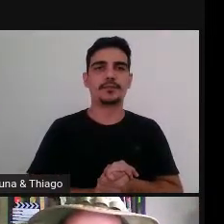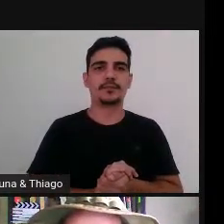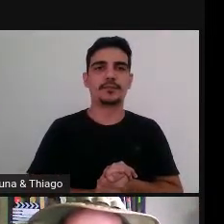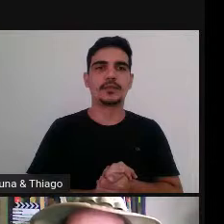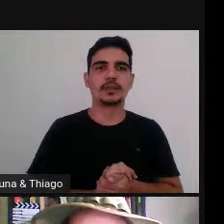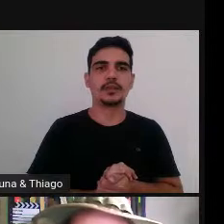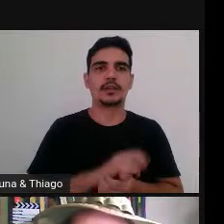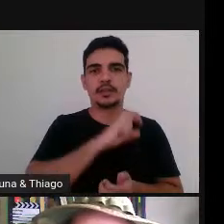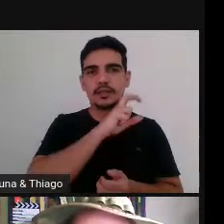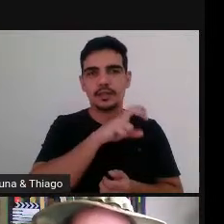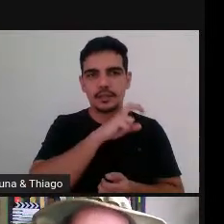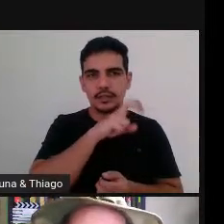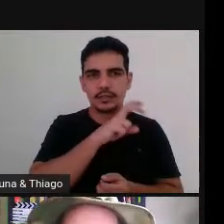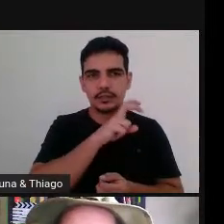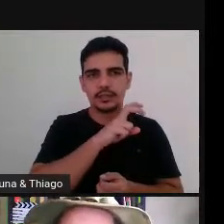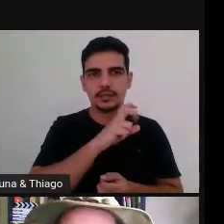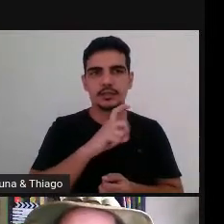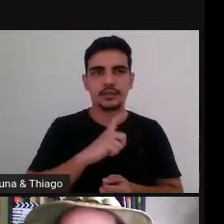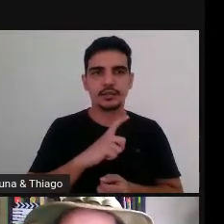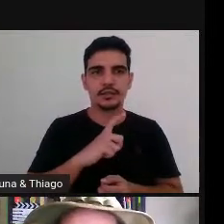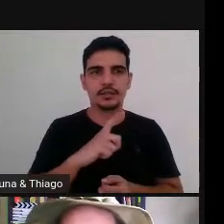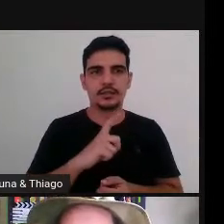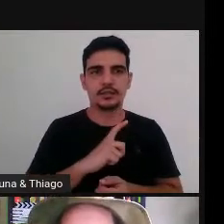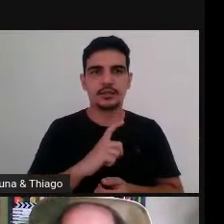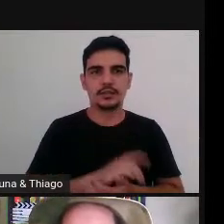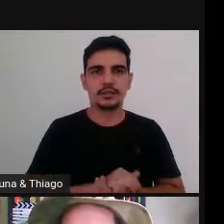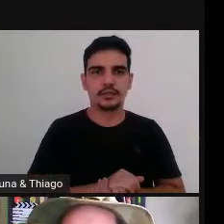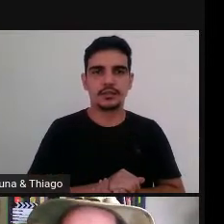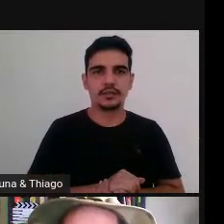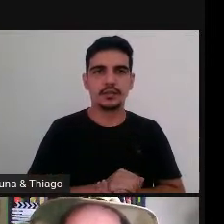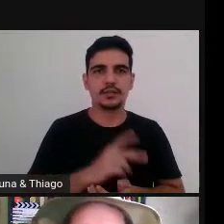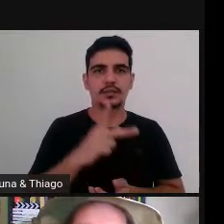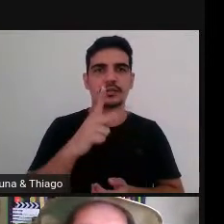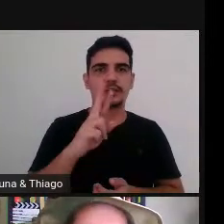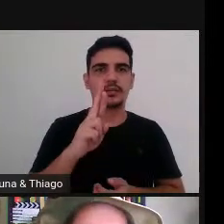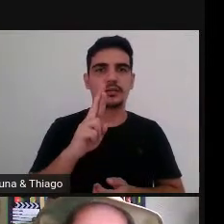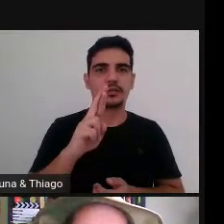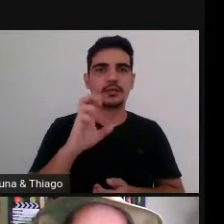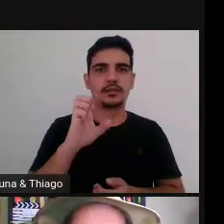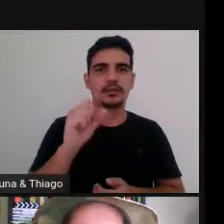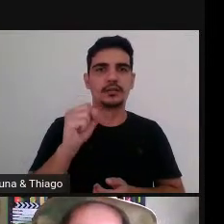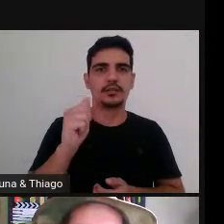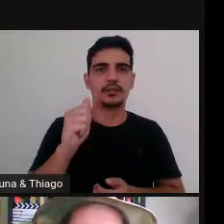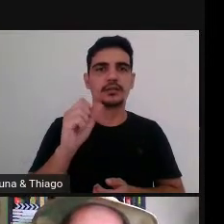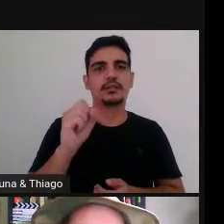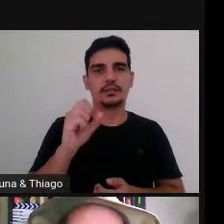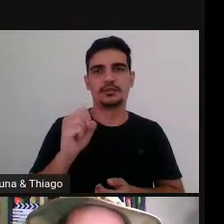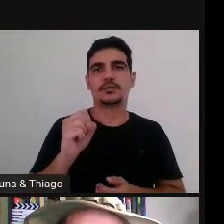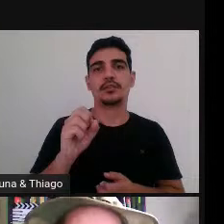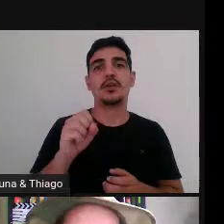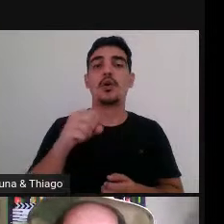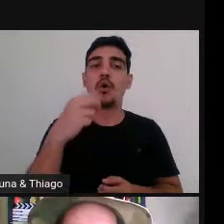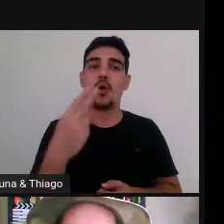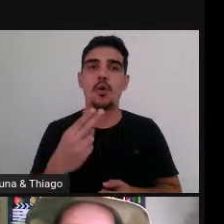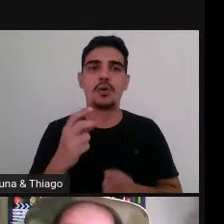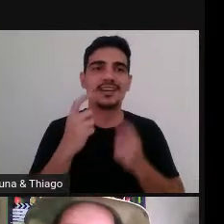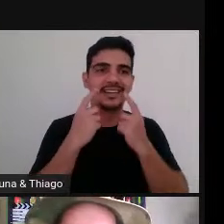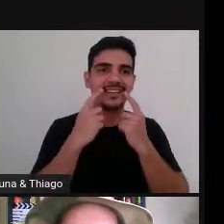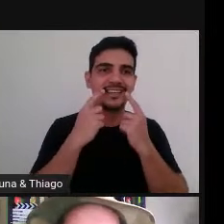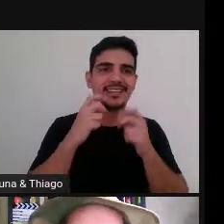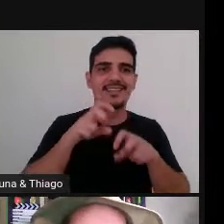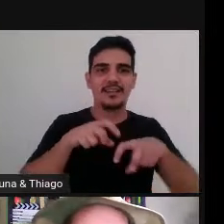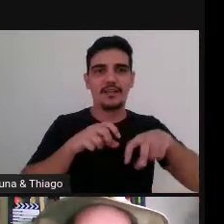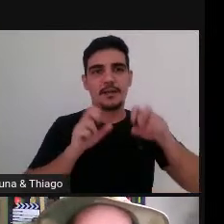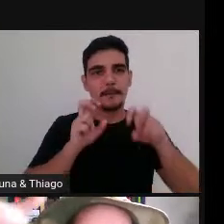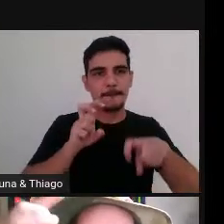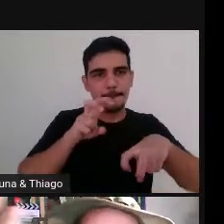elas vão ter o que a gente chama de presa, ou dentes, né, ou os ferrões, como é o caso aí das abelhas, né?